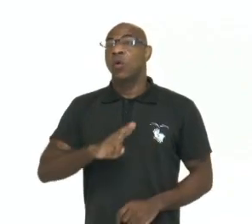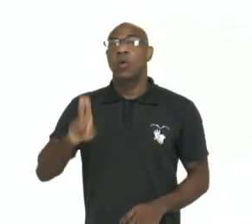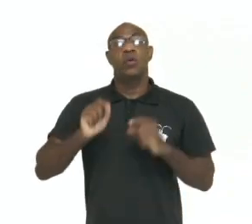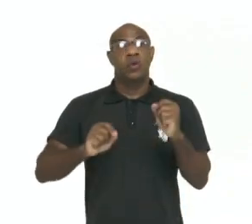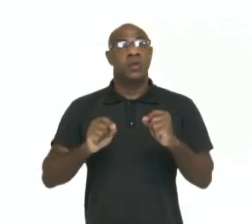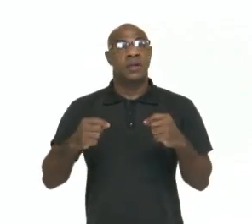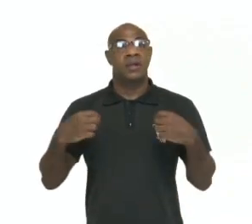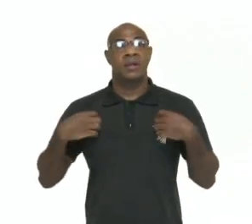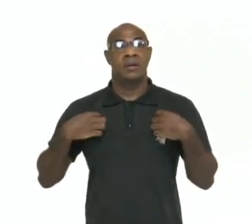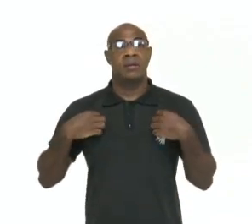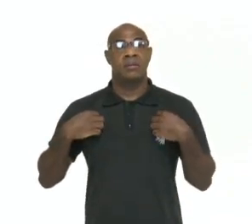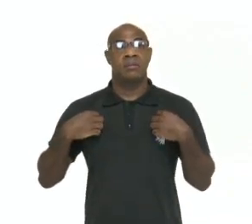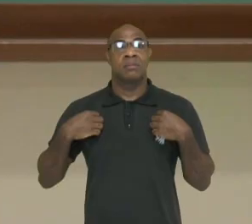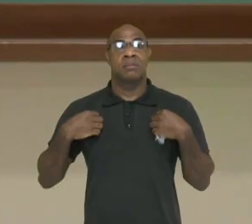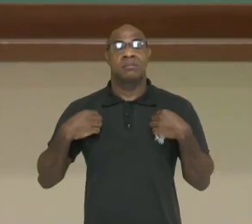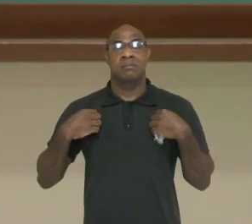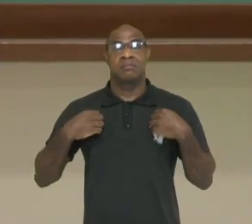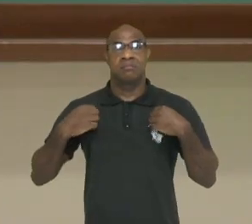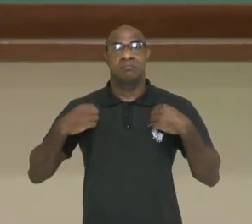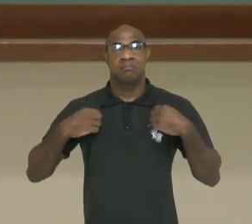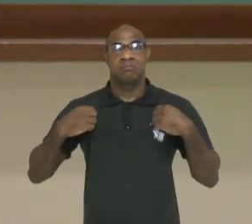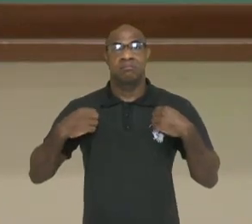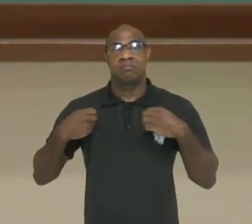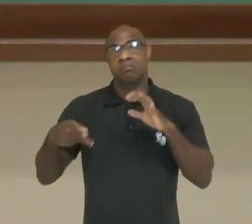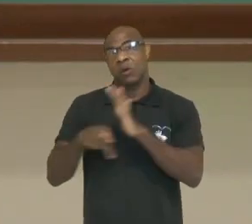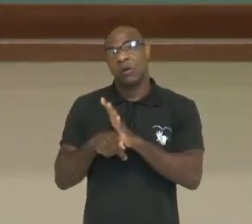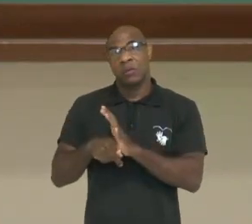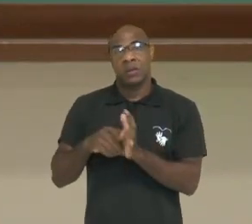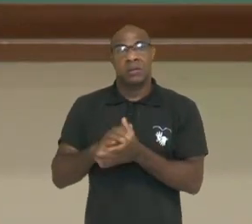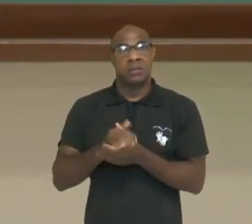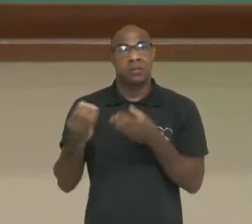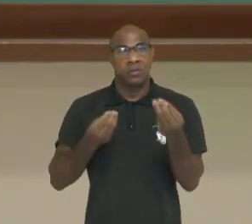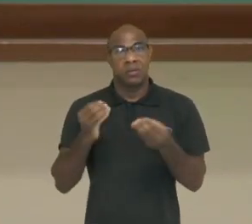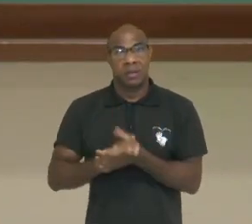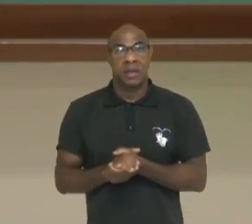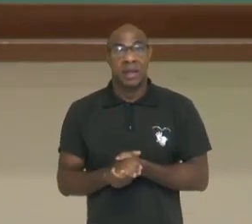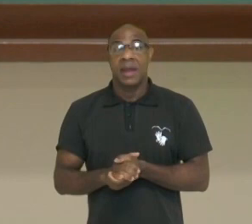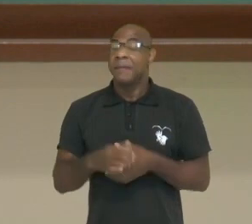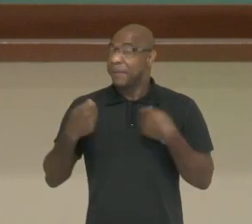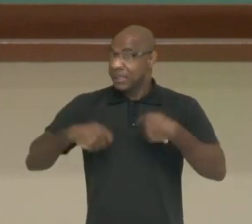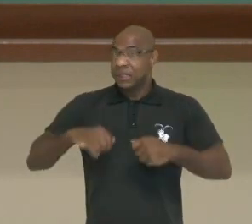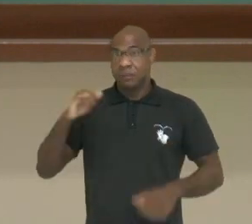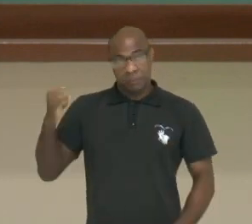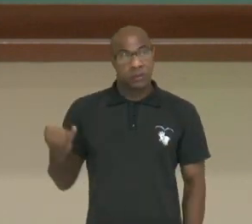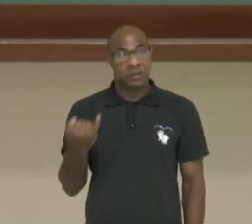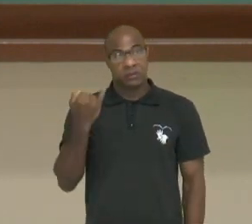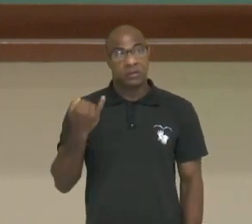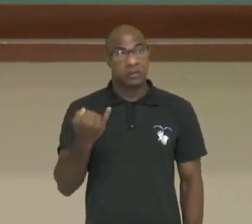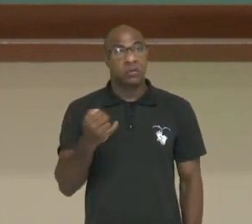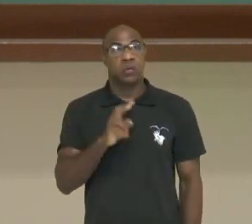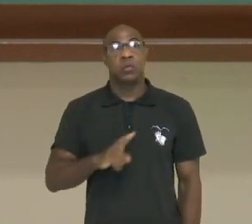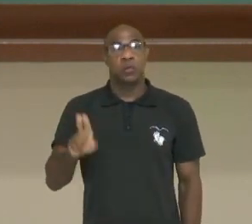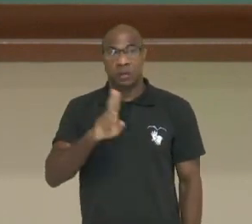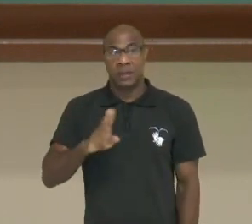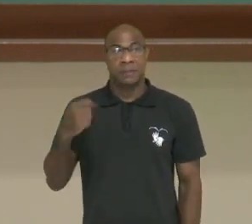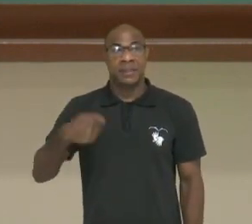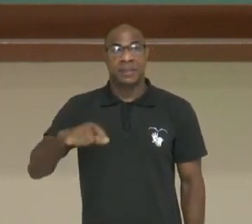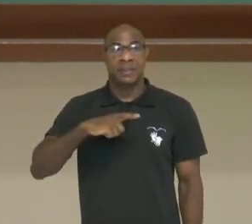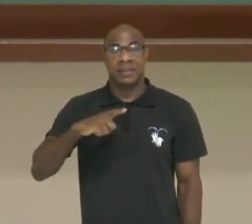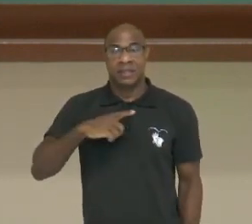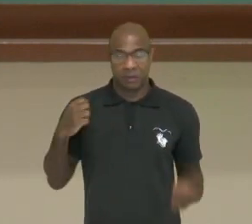kimonos? Será que isso é uma necessidade primordial? Será que é preciso realmente ter